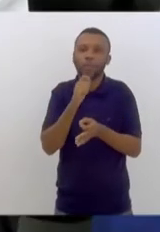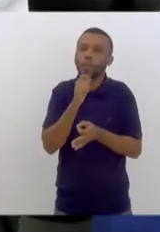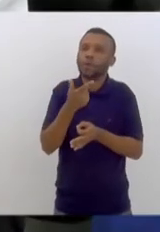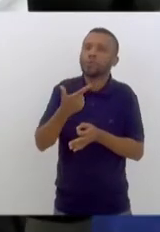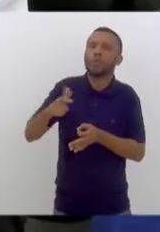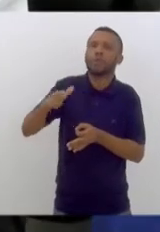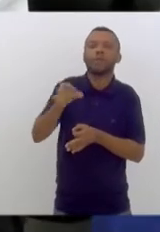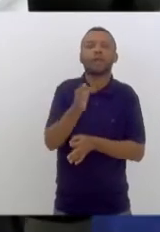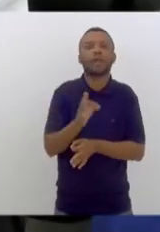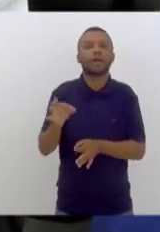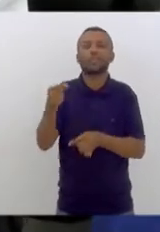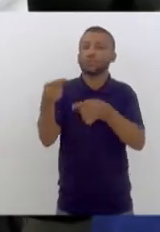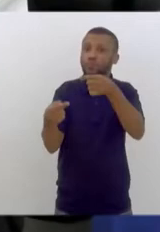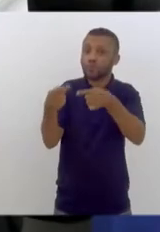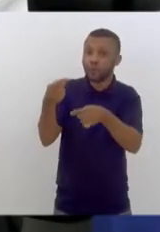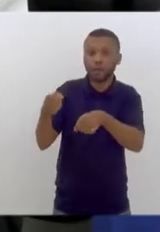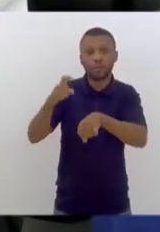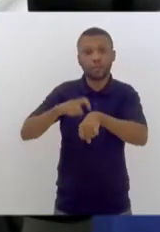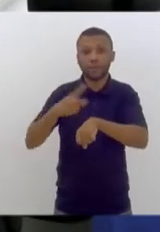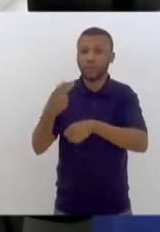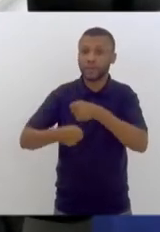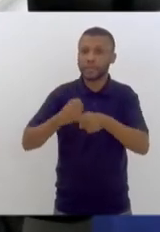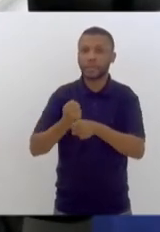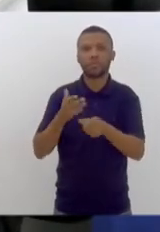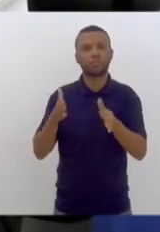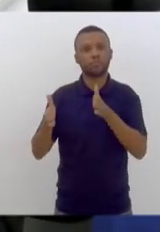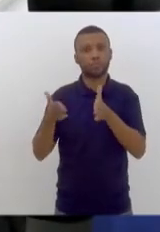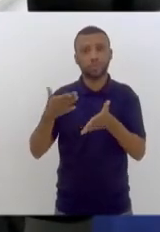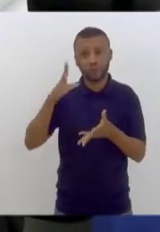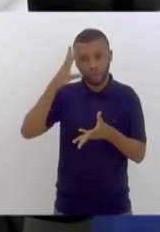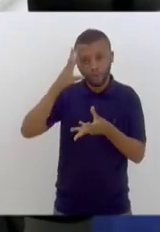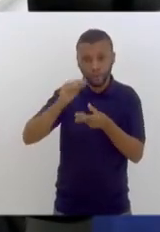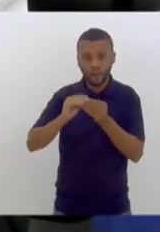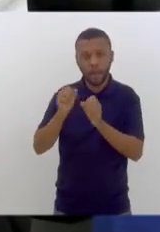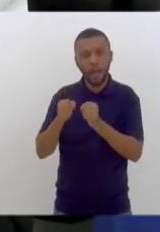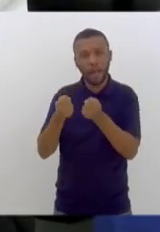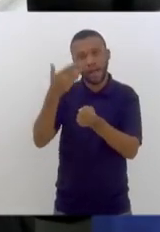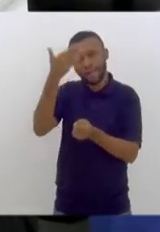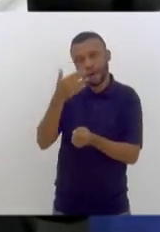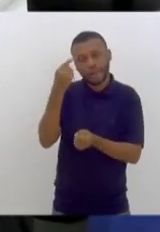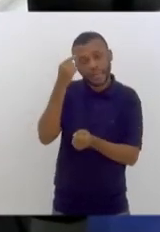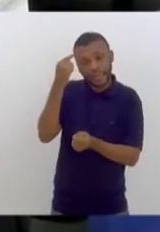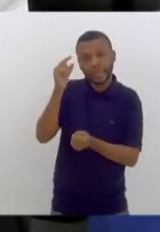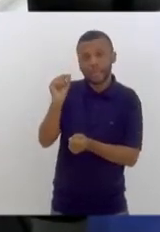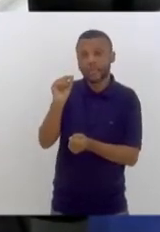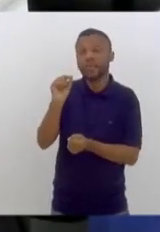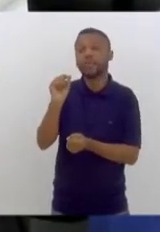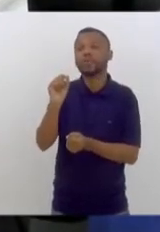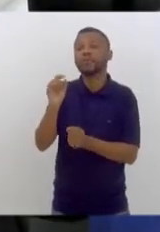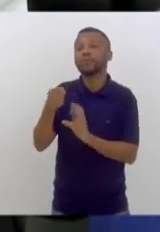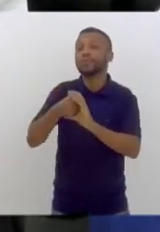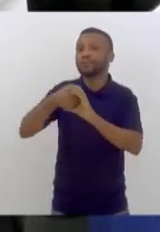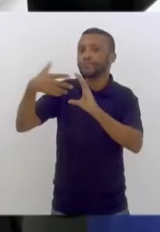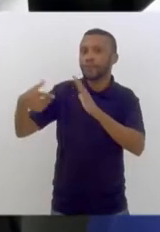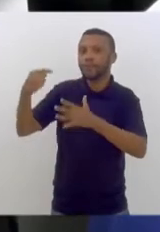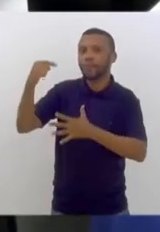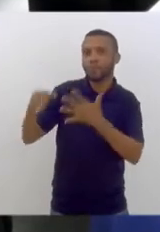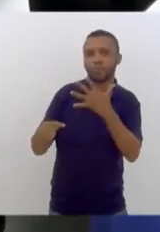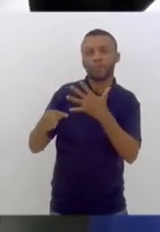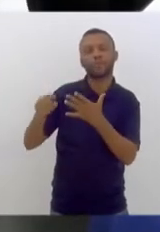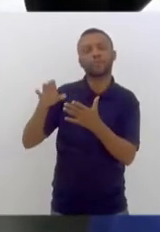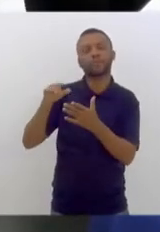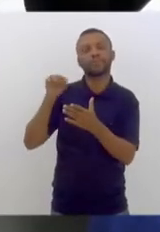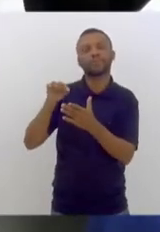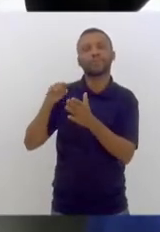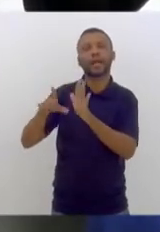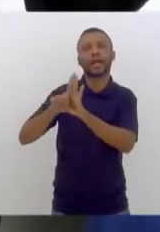né, nesse intervalo de 2 anos, o que, a meu ver, reforça a ideia de que os critérios sejam fixados em lei, porque essa discussão com os